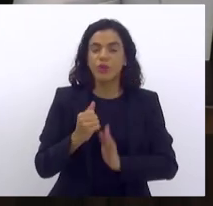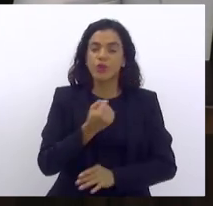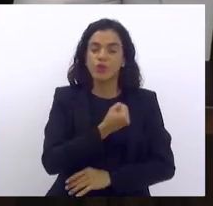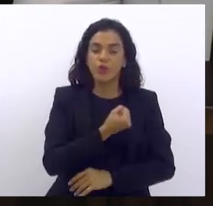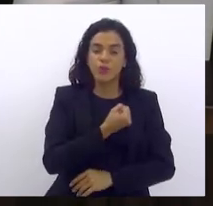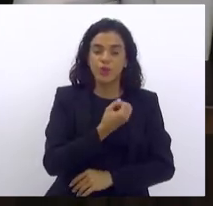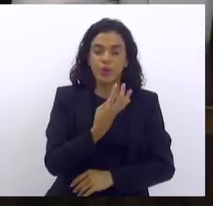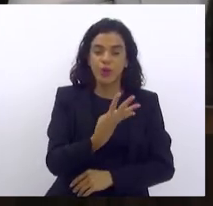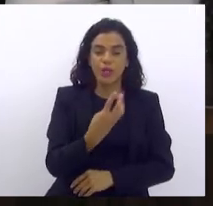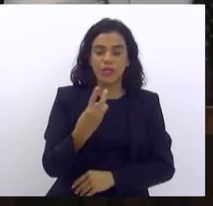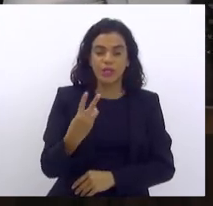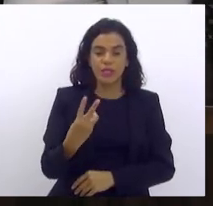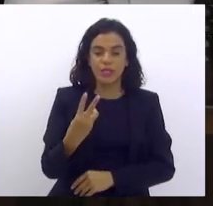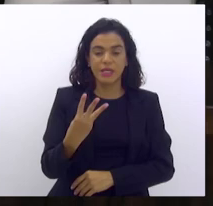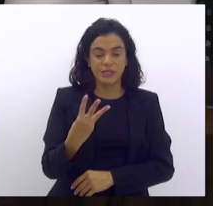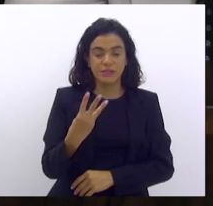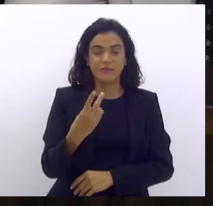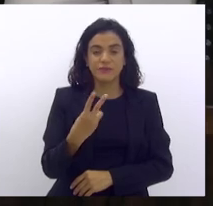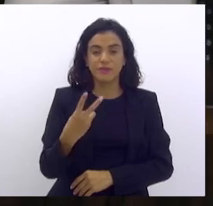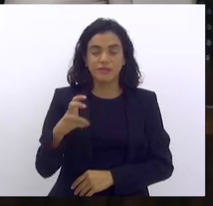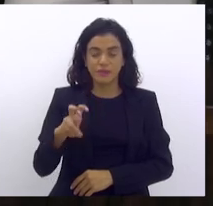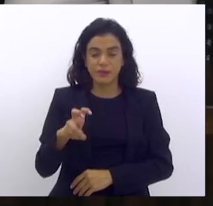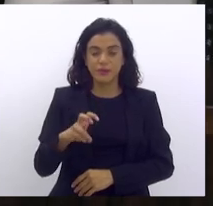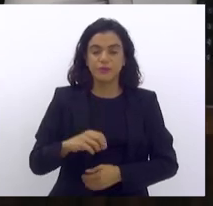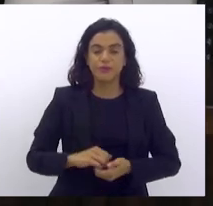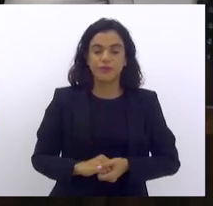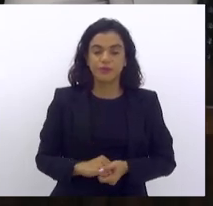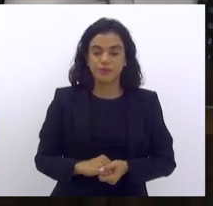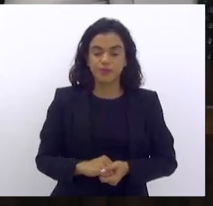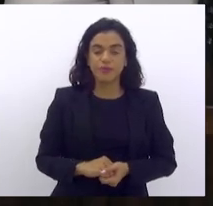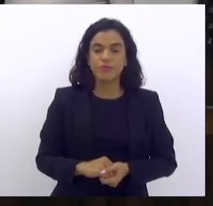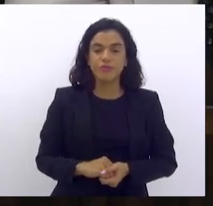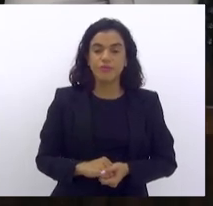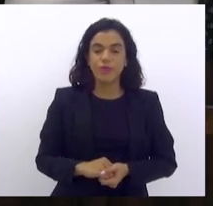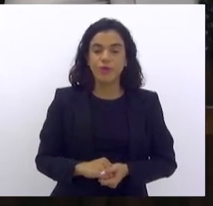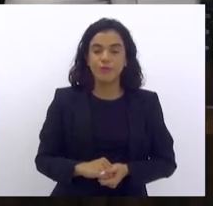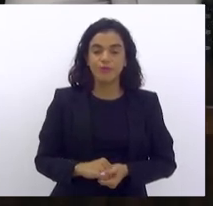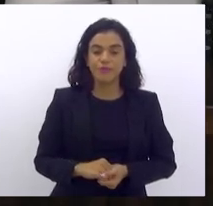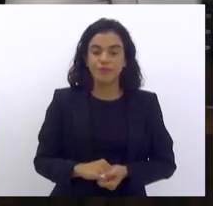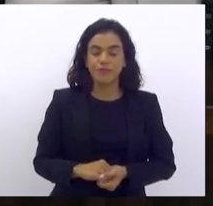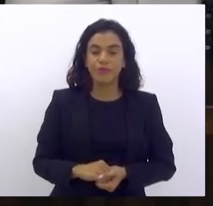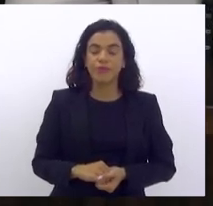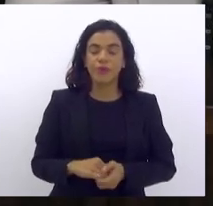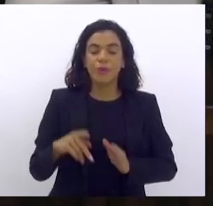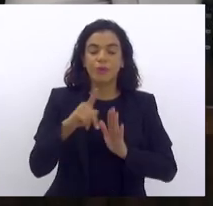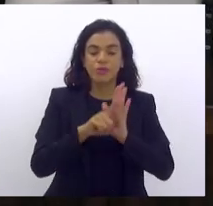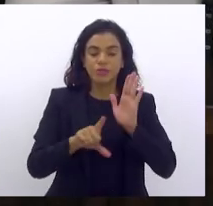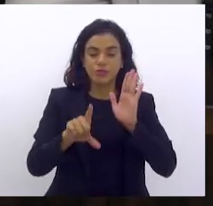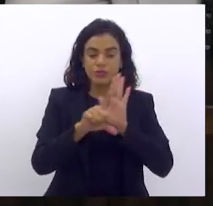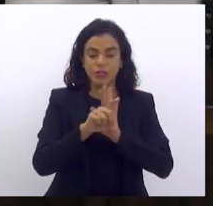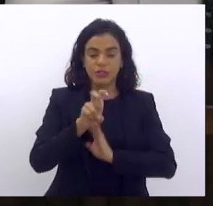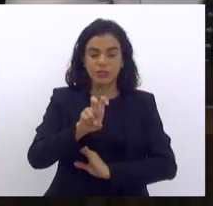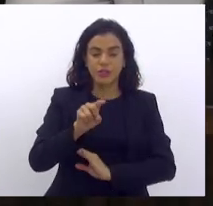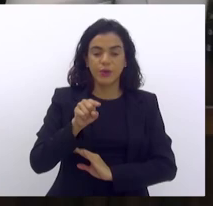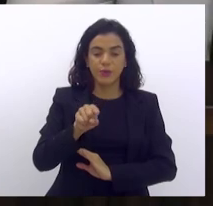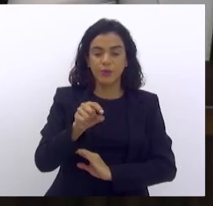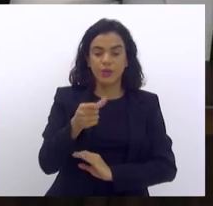4325/2018, deputado Carlos Mink. Projeto de lei número